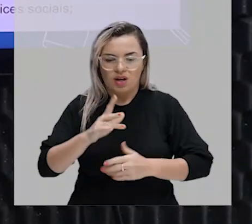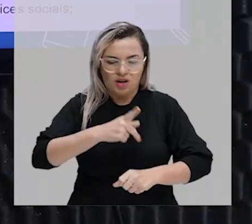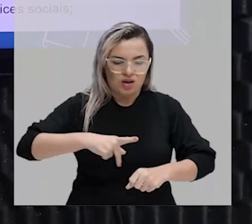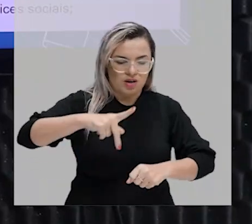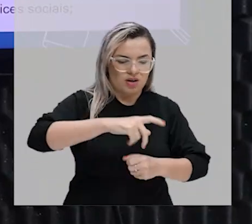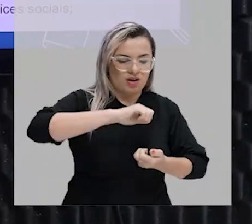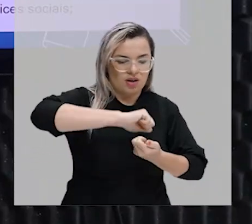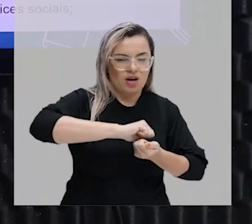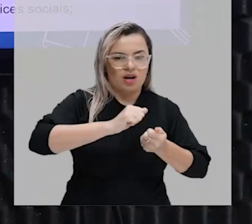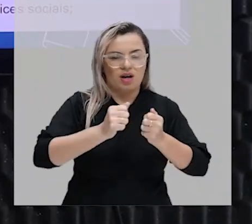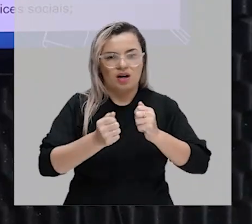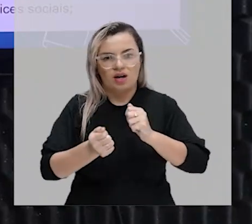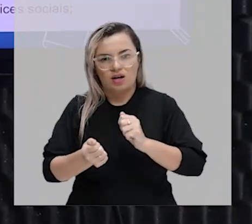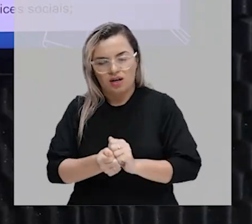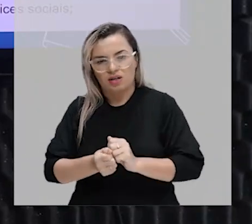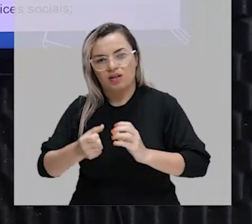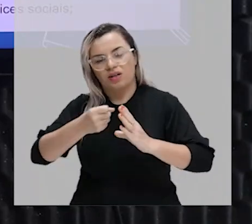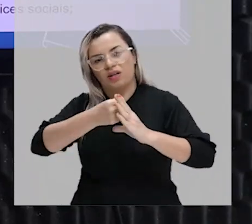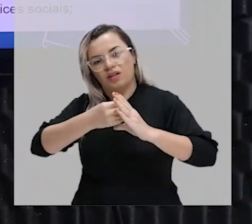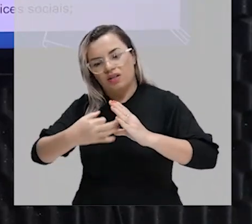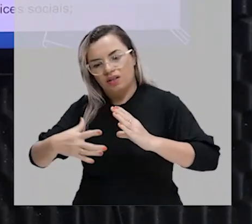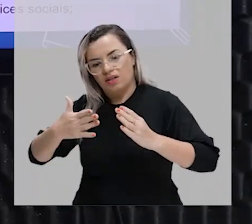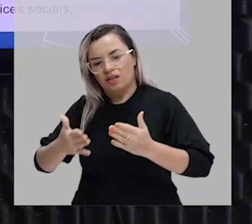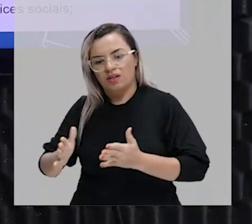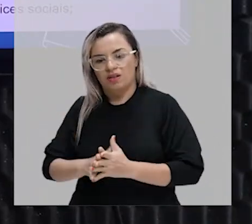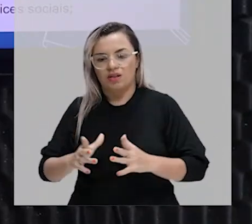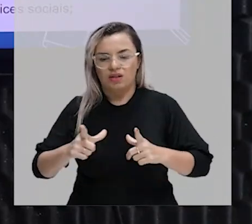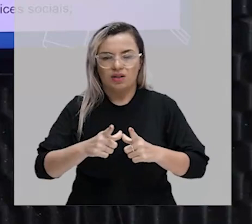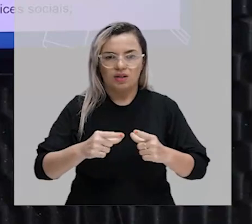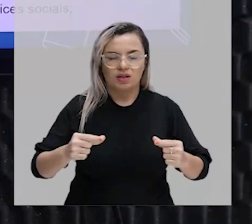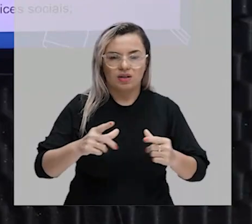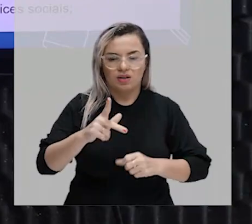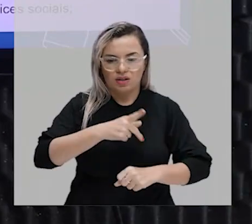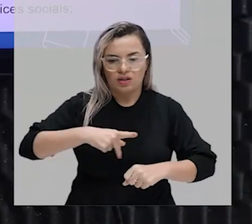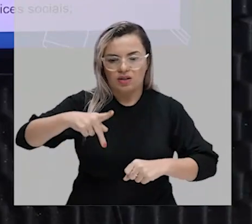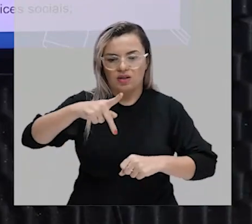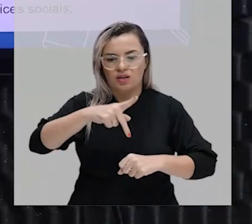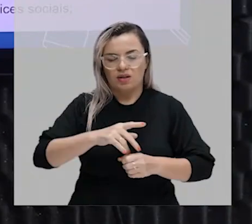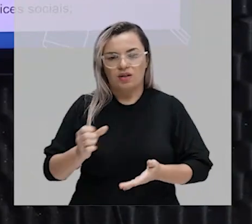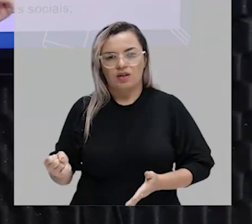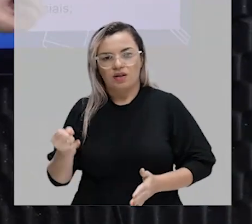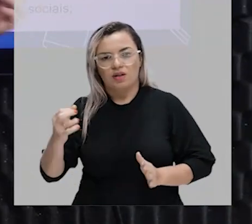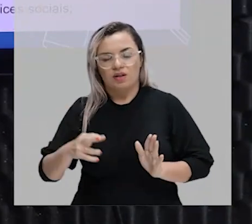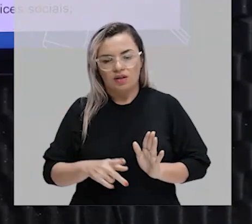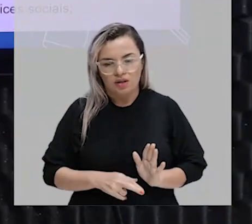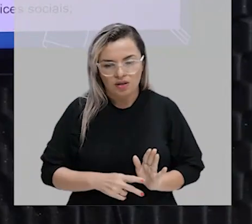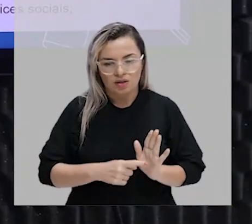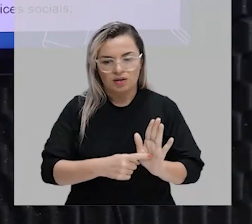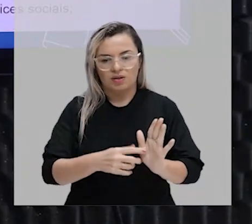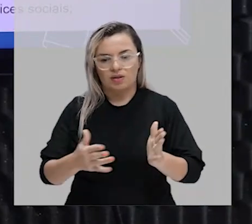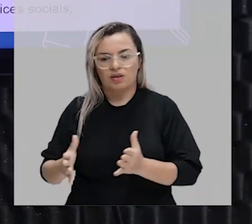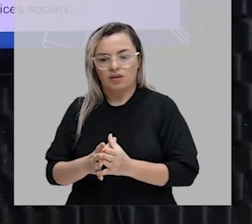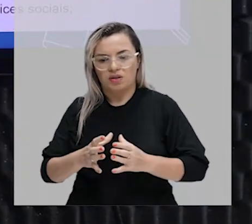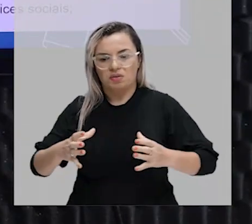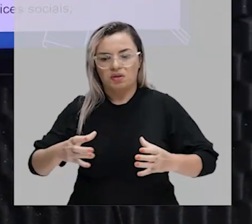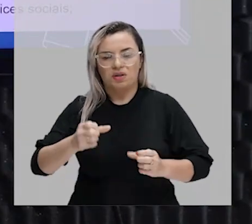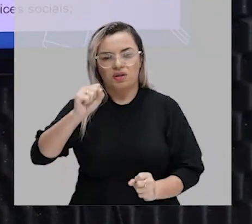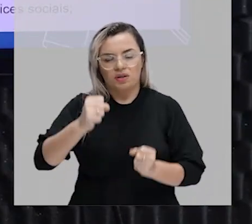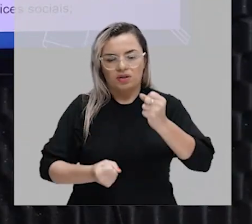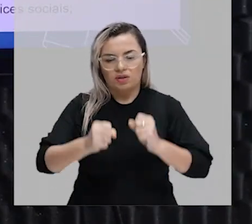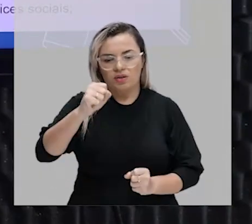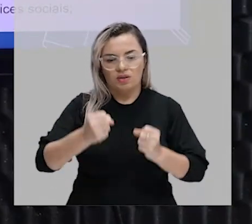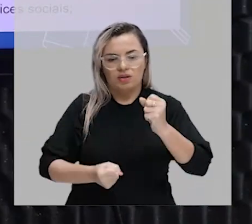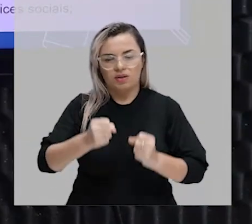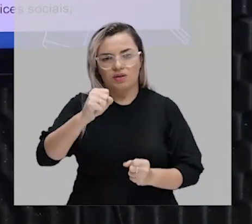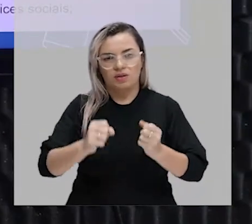características, tá certo? Não esquece disso. O Japão, galera, é um país que se destaca, tá? por ser uma grande potência industrial e